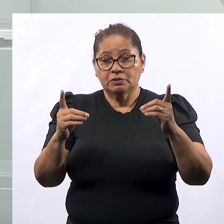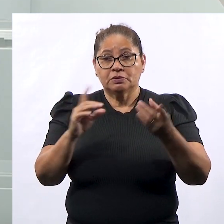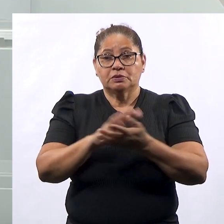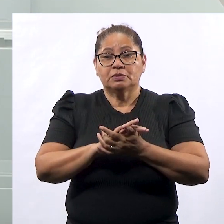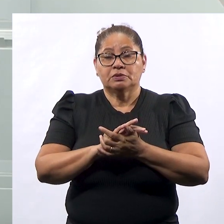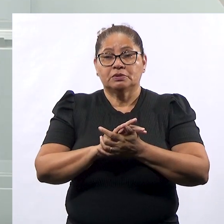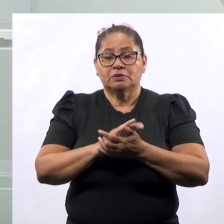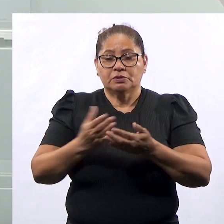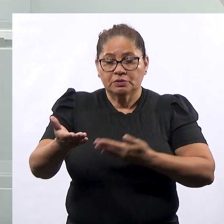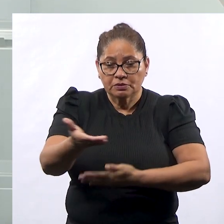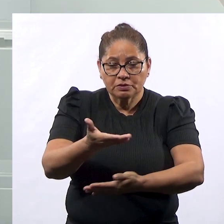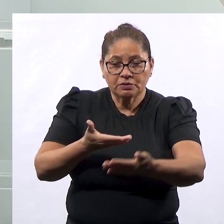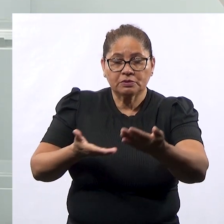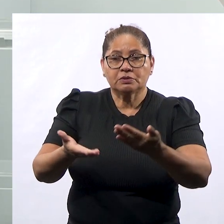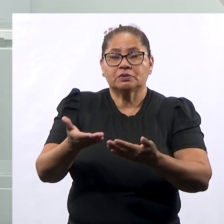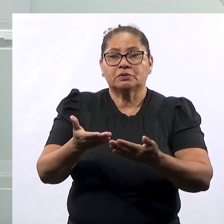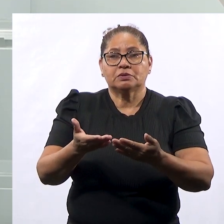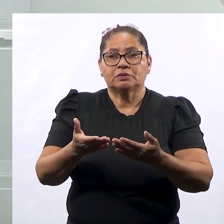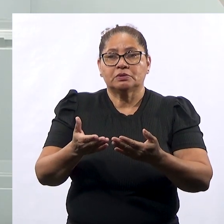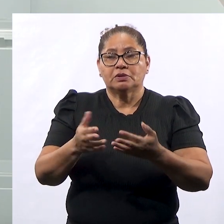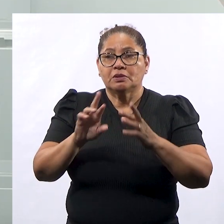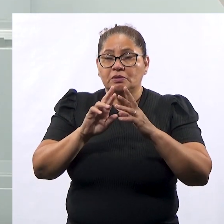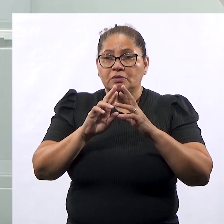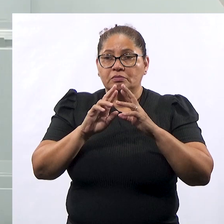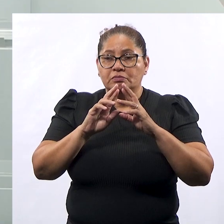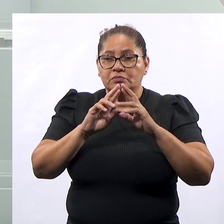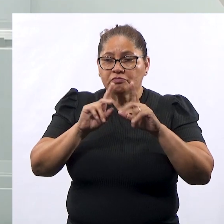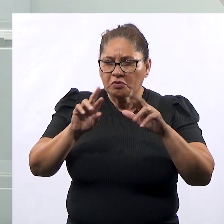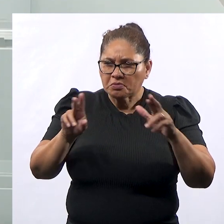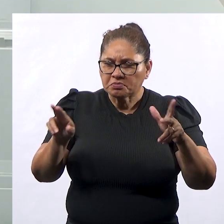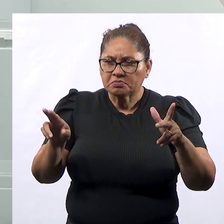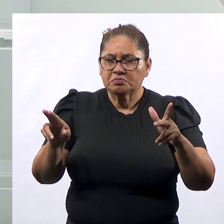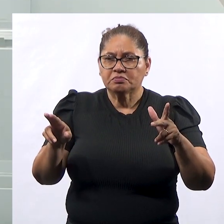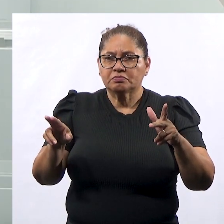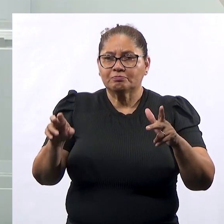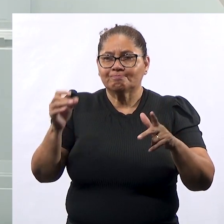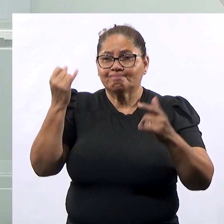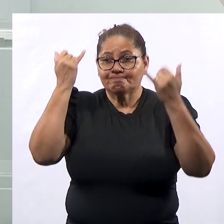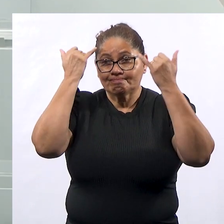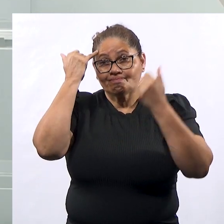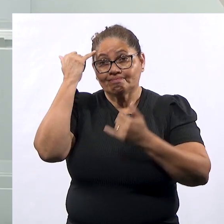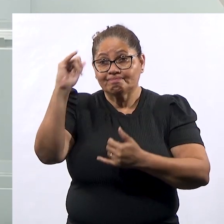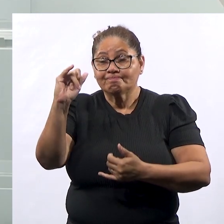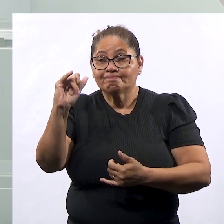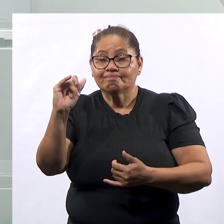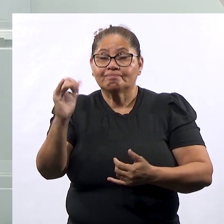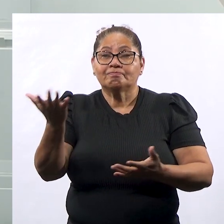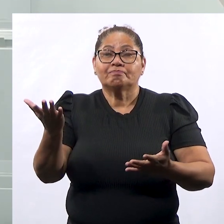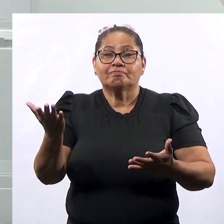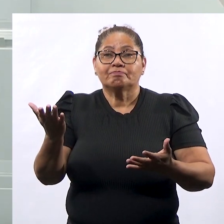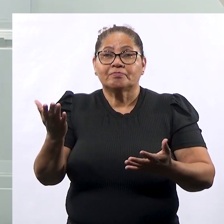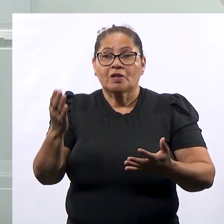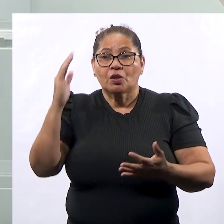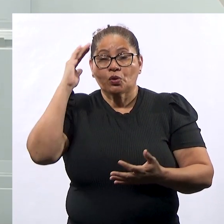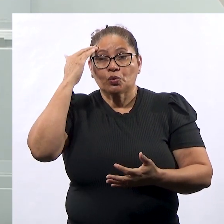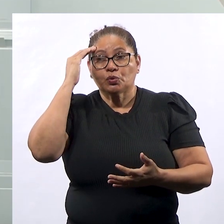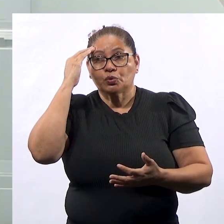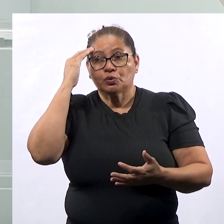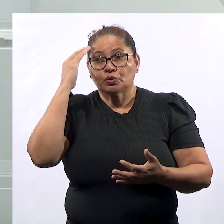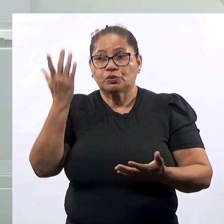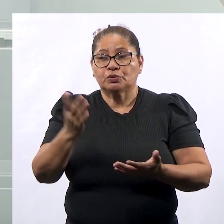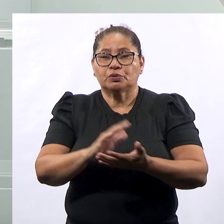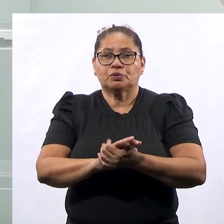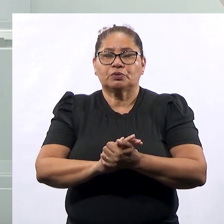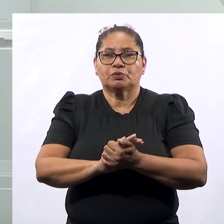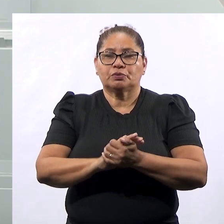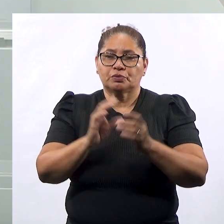didático, como um processo de intervenção e muitas vezes, o ideal seria compreendido como a